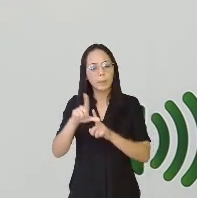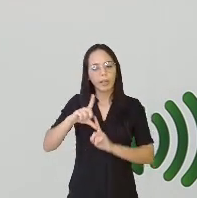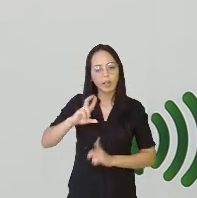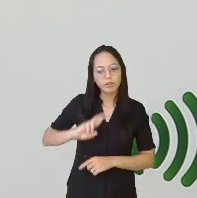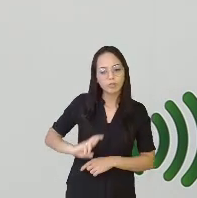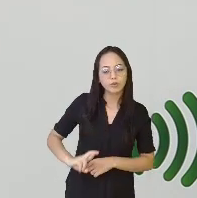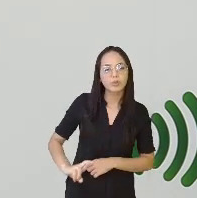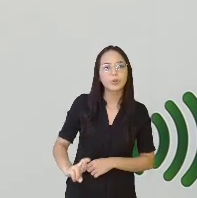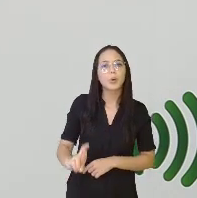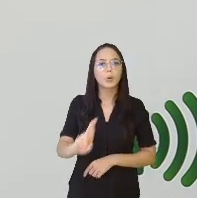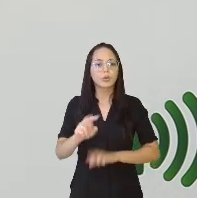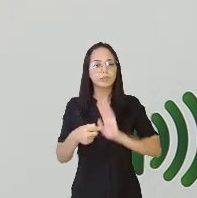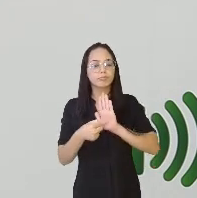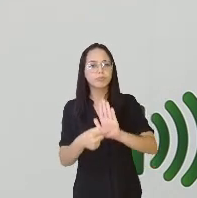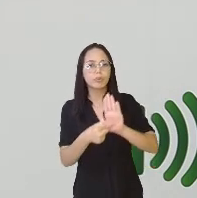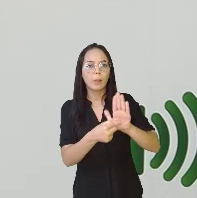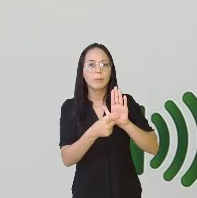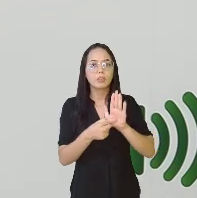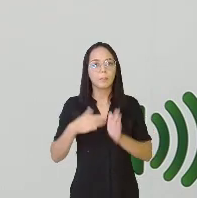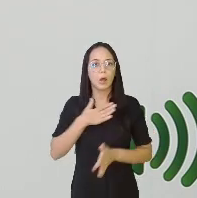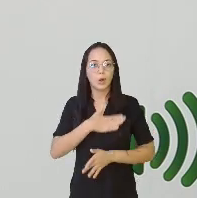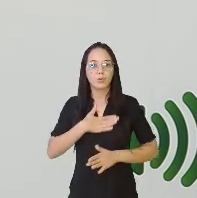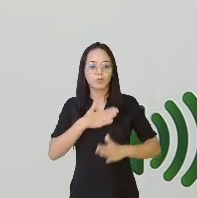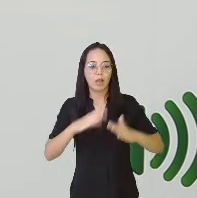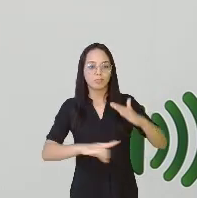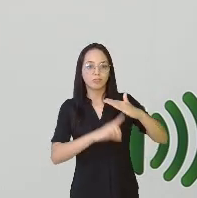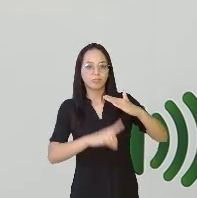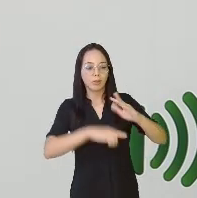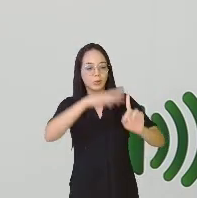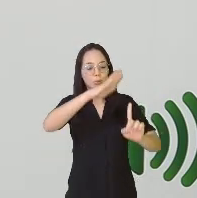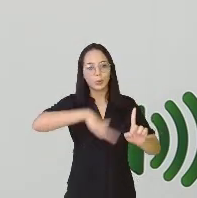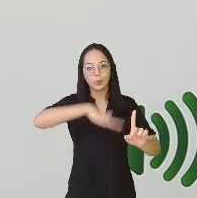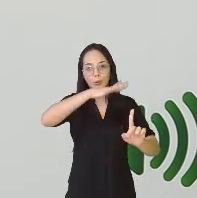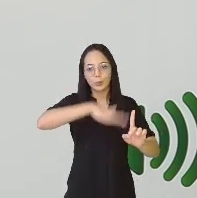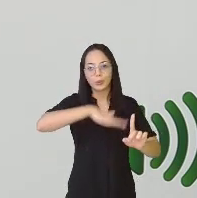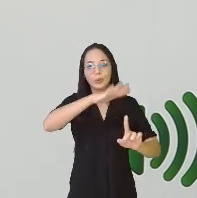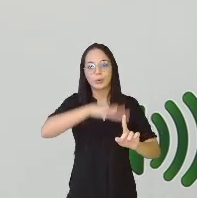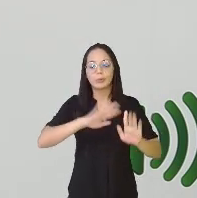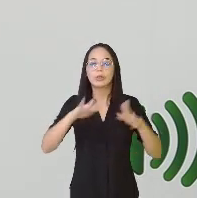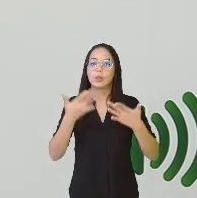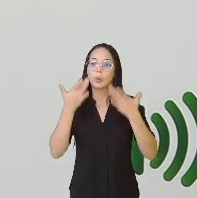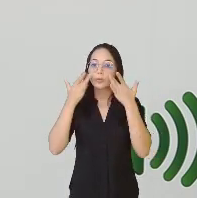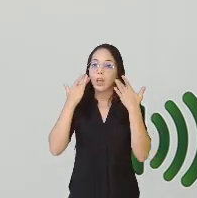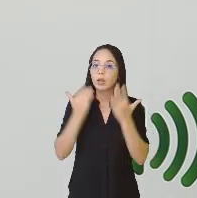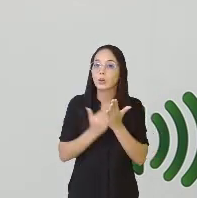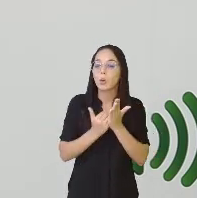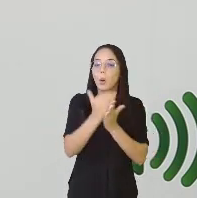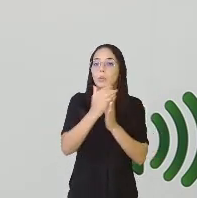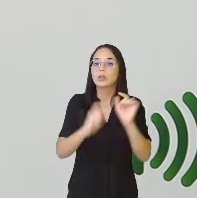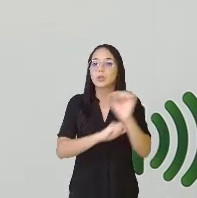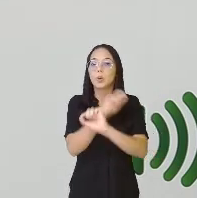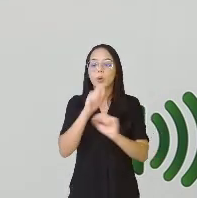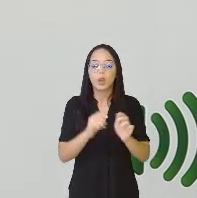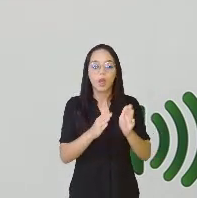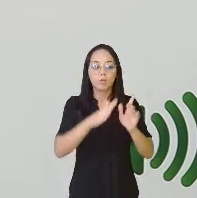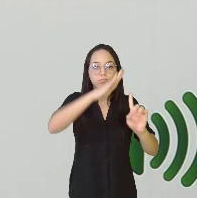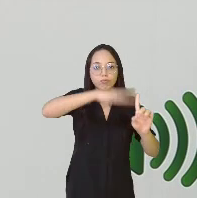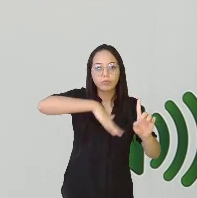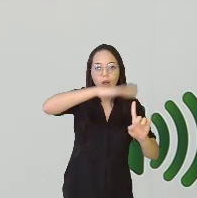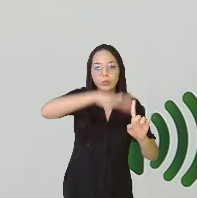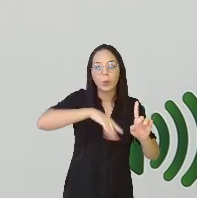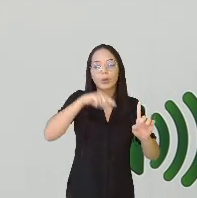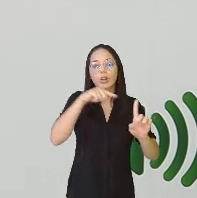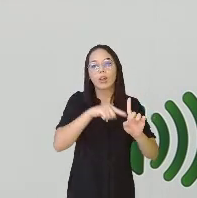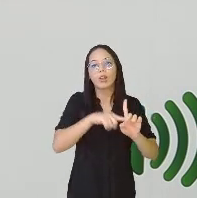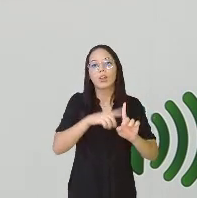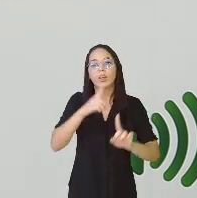religioso, eles faziam representação para agradar os deuses. Tanto é que o teatro, ele teve início para agradar o deus chamado Deus Dionísio, que